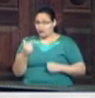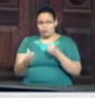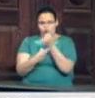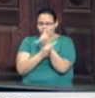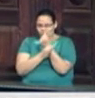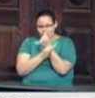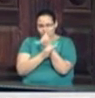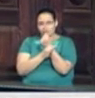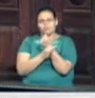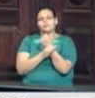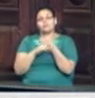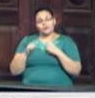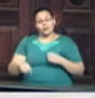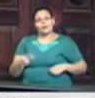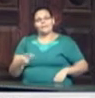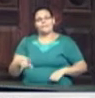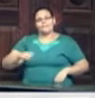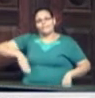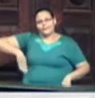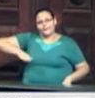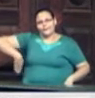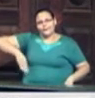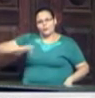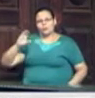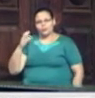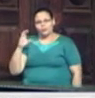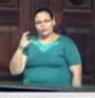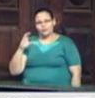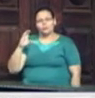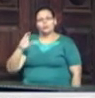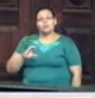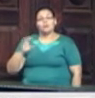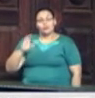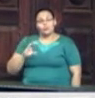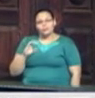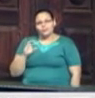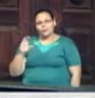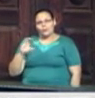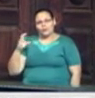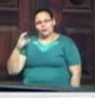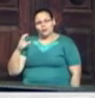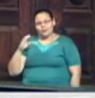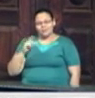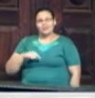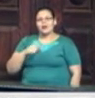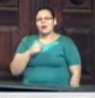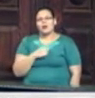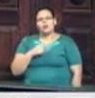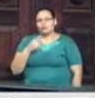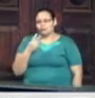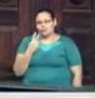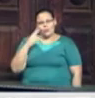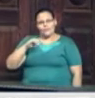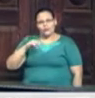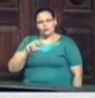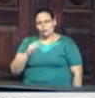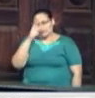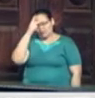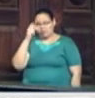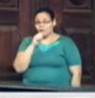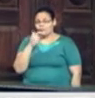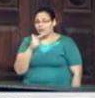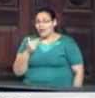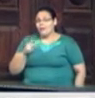evento na praia de Copacabana, senhor presidente, que reúne mais de 2 milhões de pessoas. Como é que você vai fazer isso? Sem a presença do policial